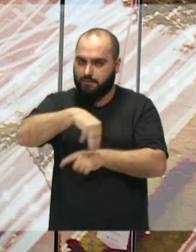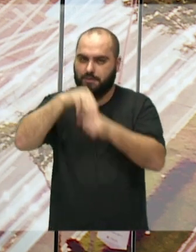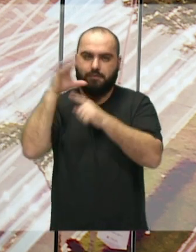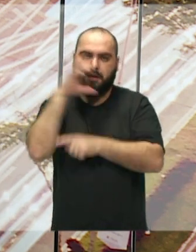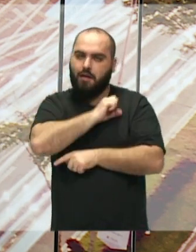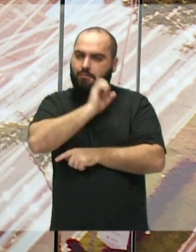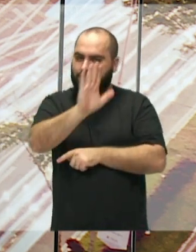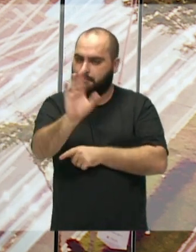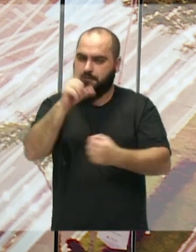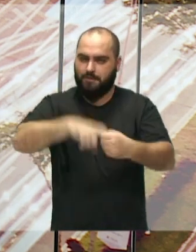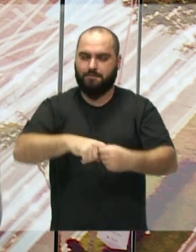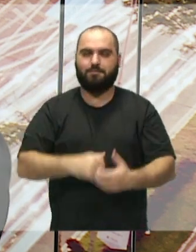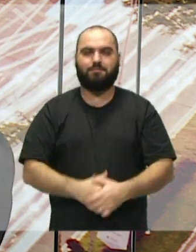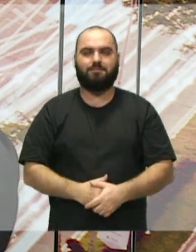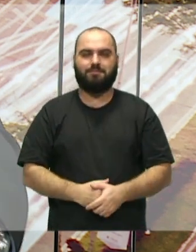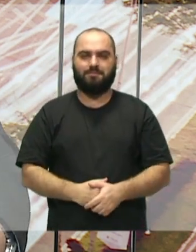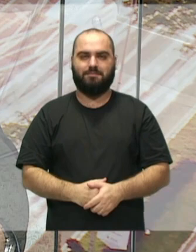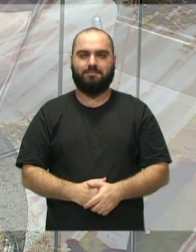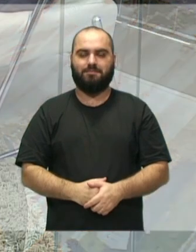em seguida, até mais.